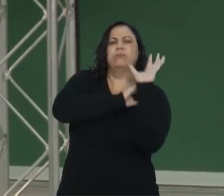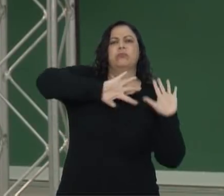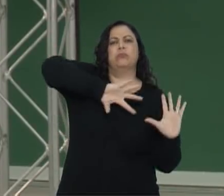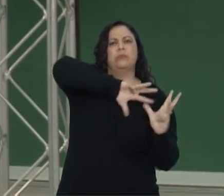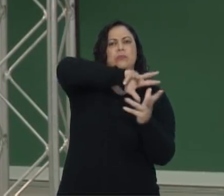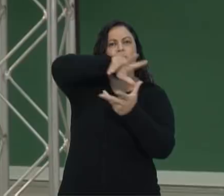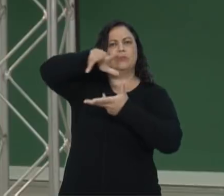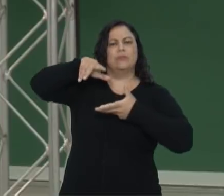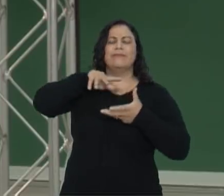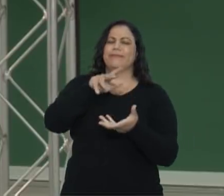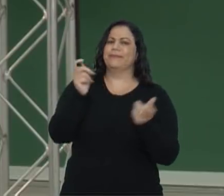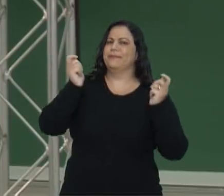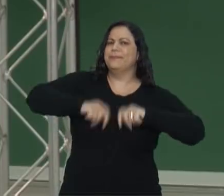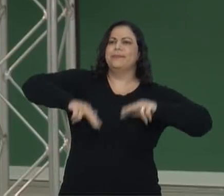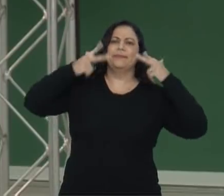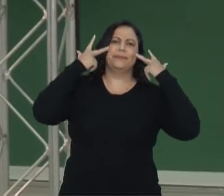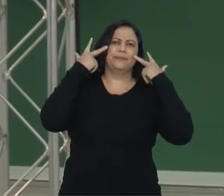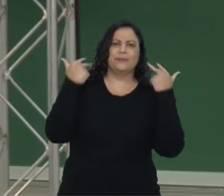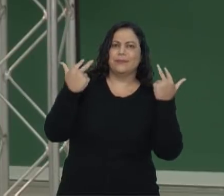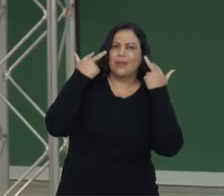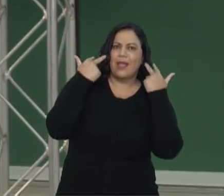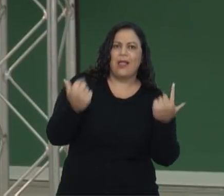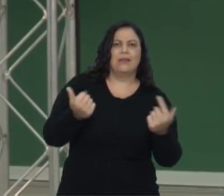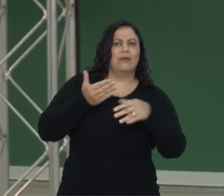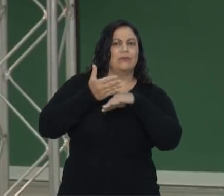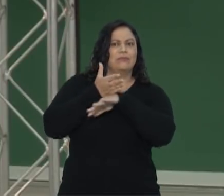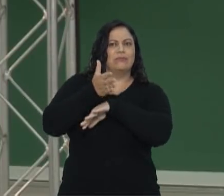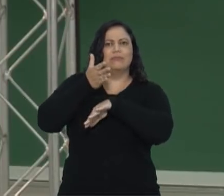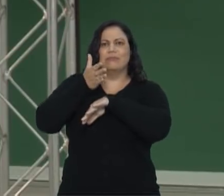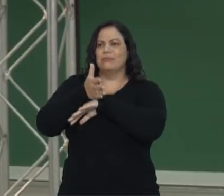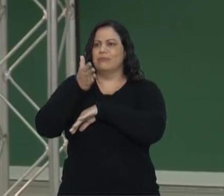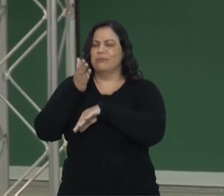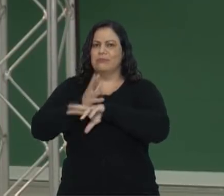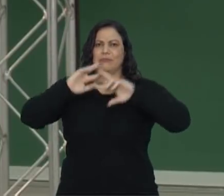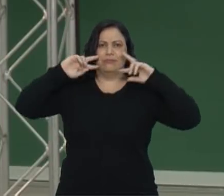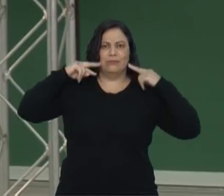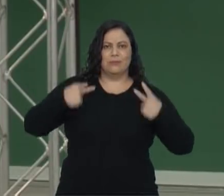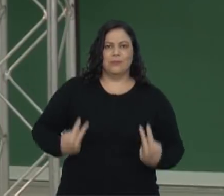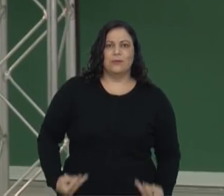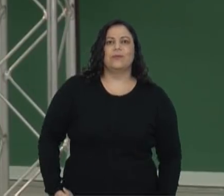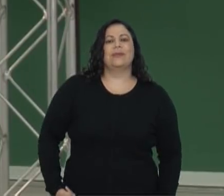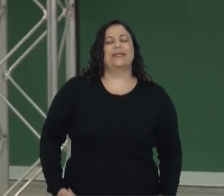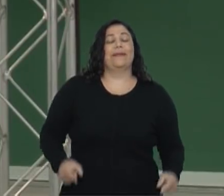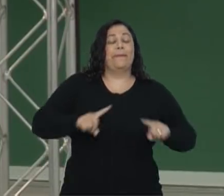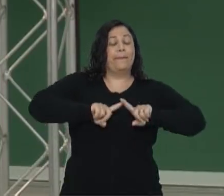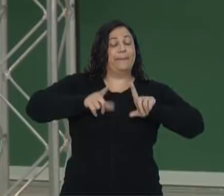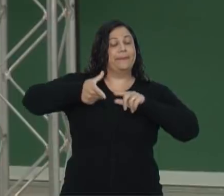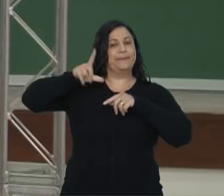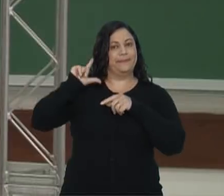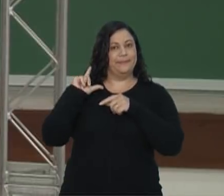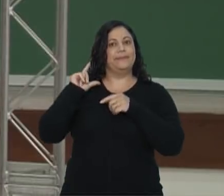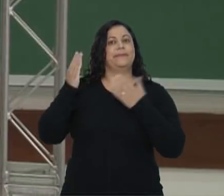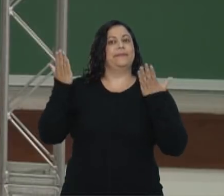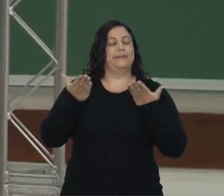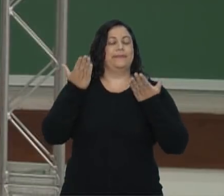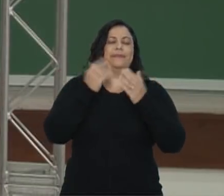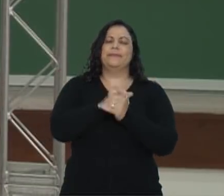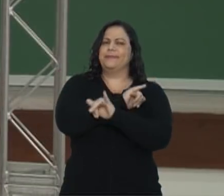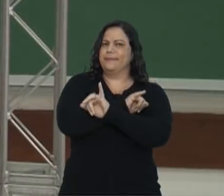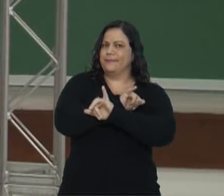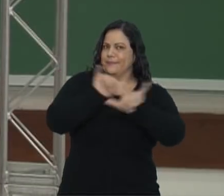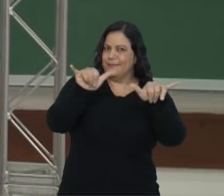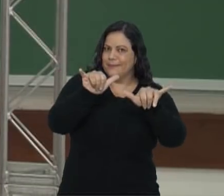forma natural, sem uma intervenção, vamos assim, dos seres humanos. Mas antes de começar a nossa aula, vamos para os